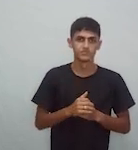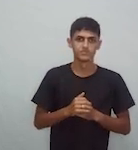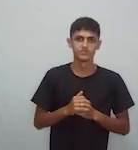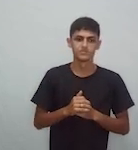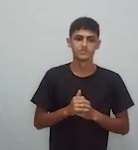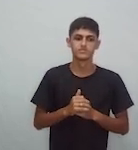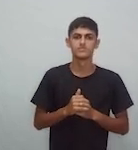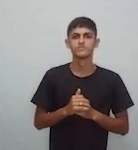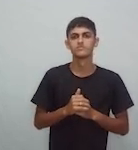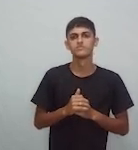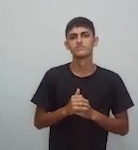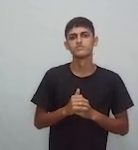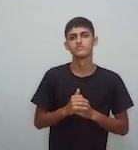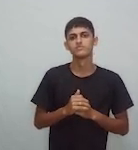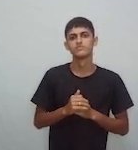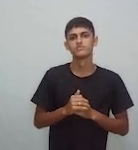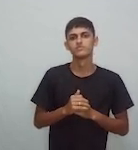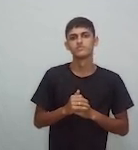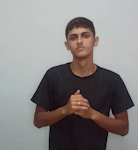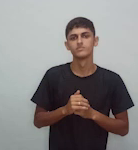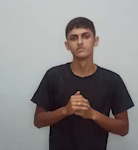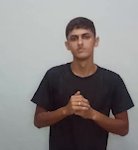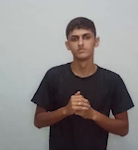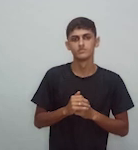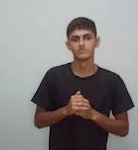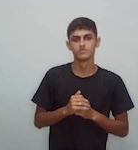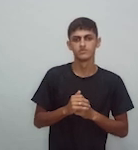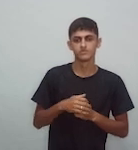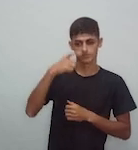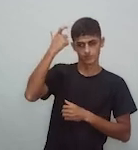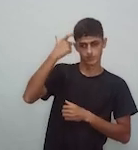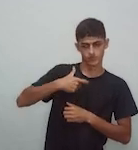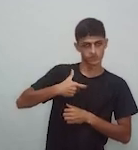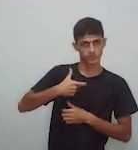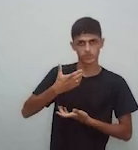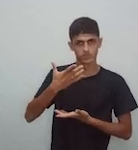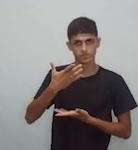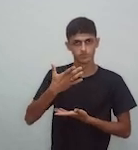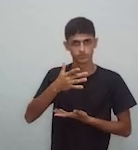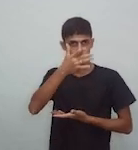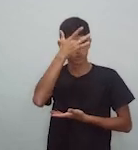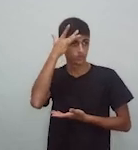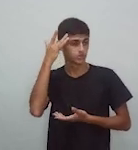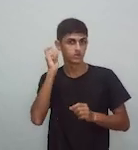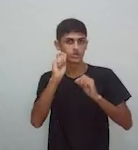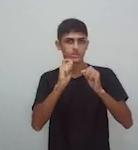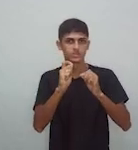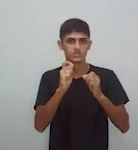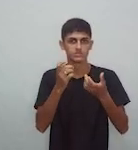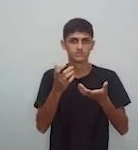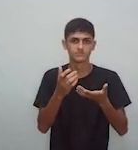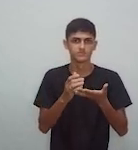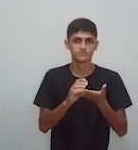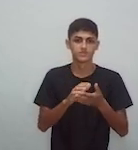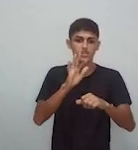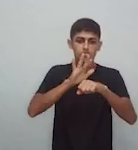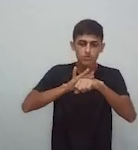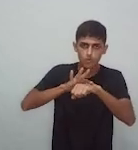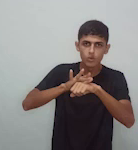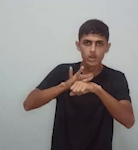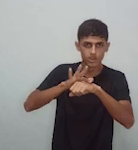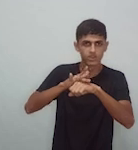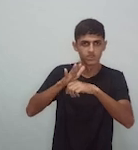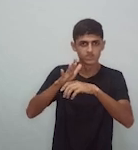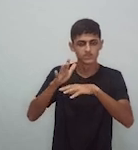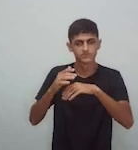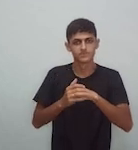ser basicamente um indivíduo que tenha características, por exemplo, de uma pessoa com esquizofrenia. Então, a pessoa